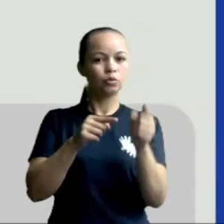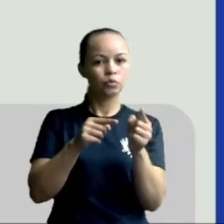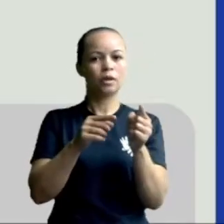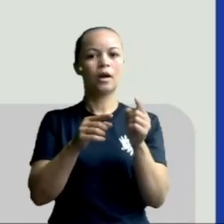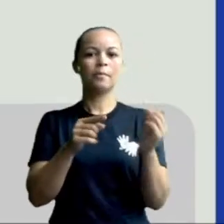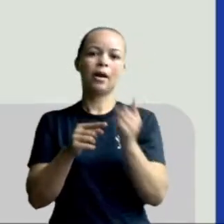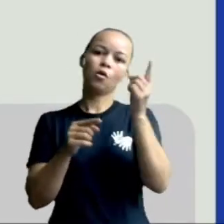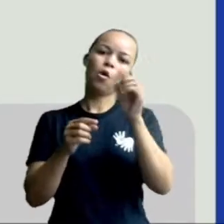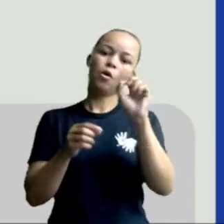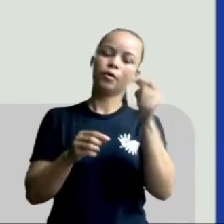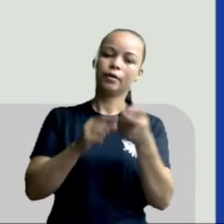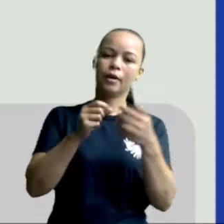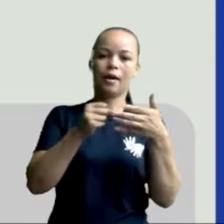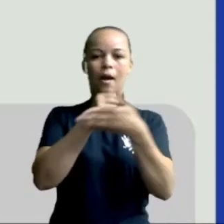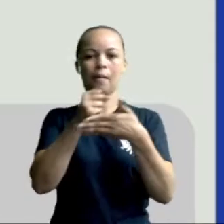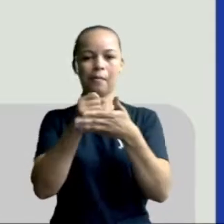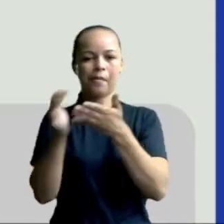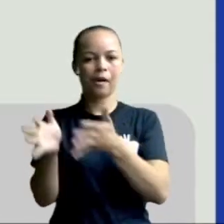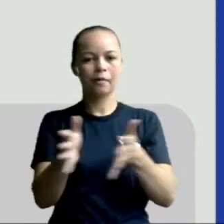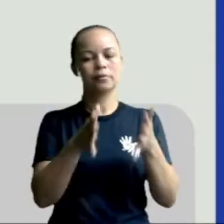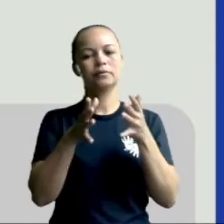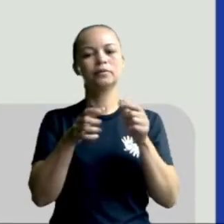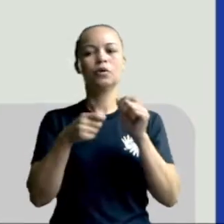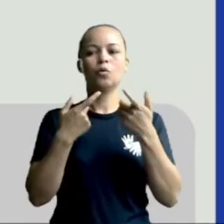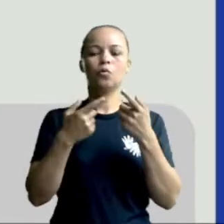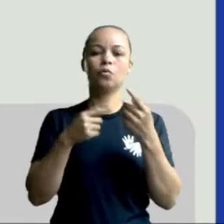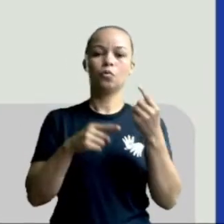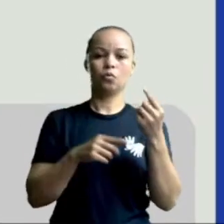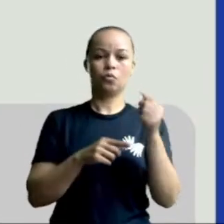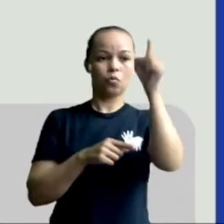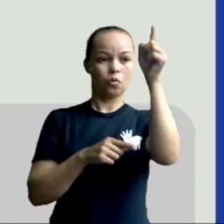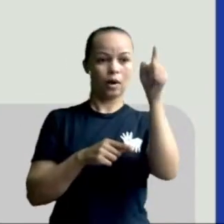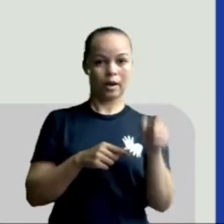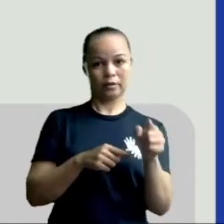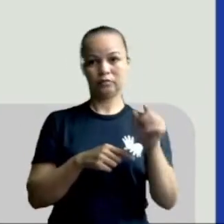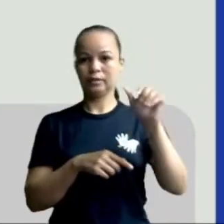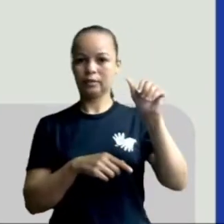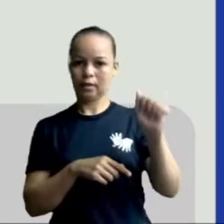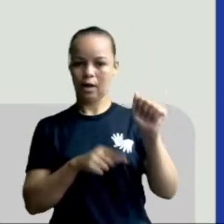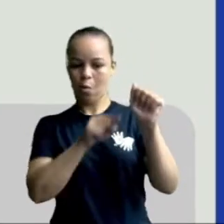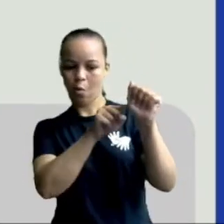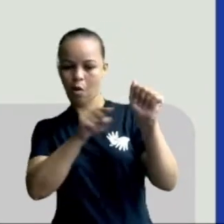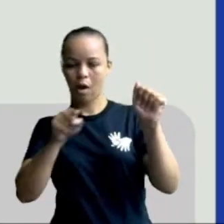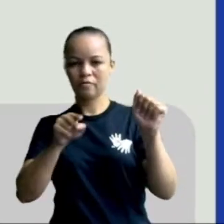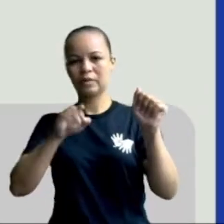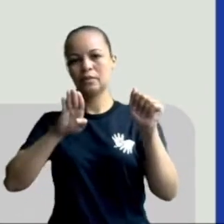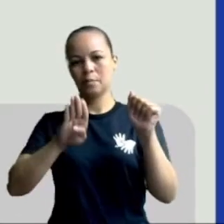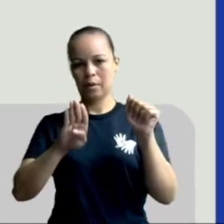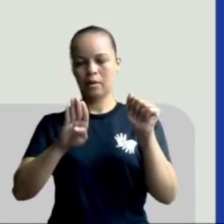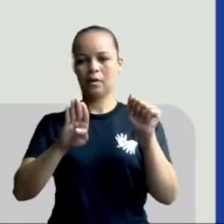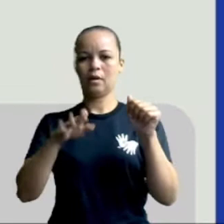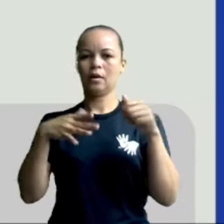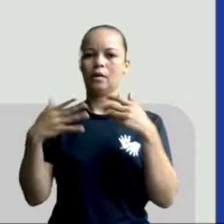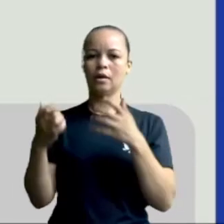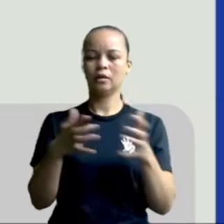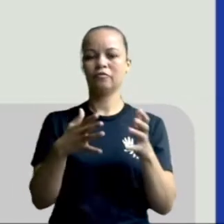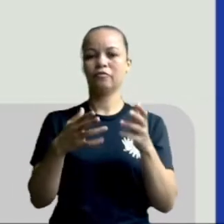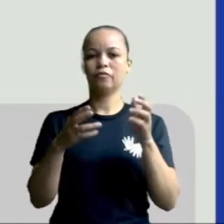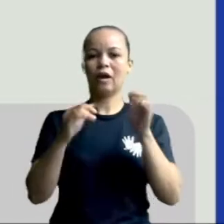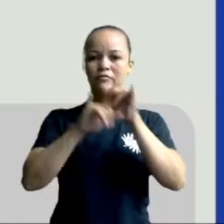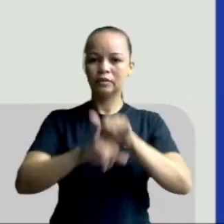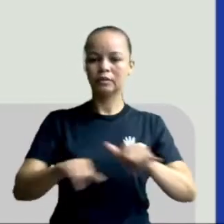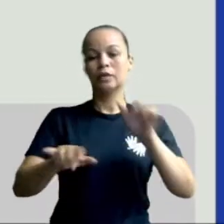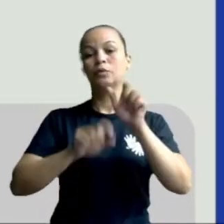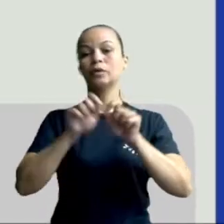certo? Então, um lado vai ser A, outro lado vai ser B, informando que um é diferente